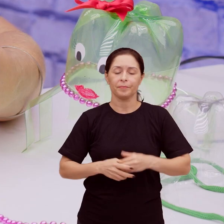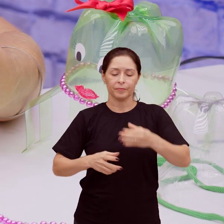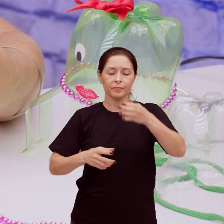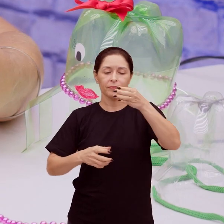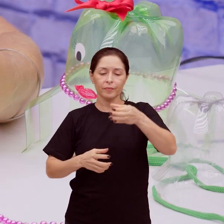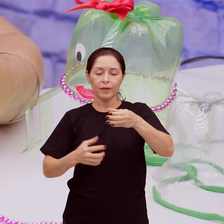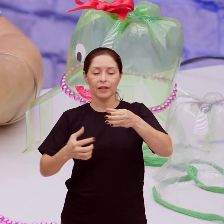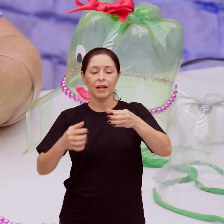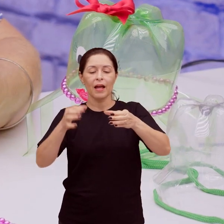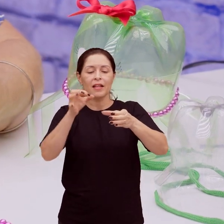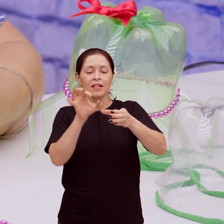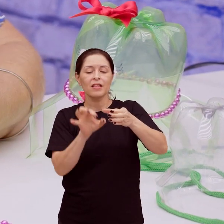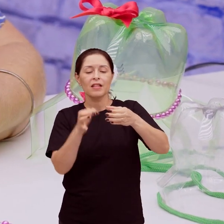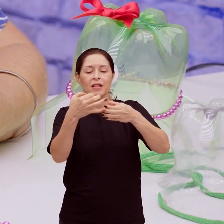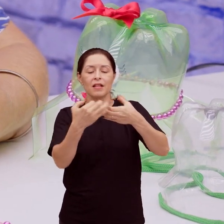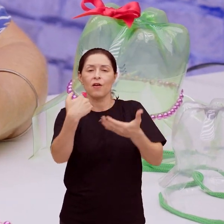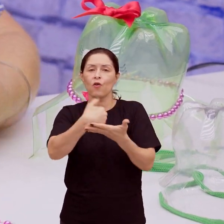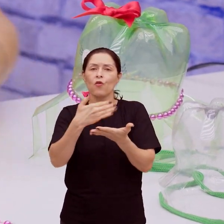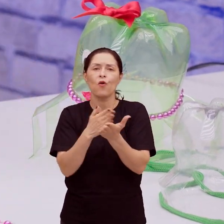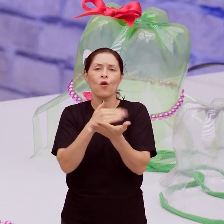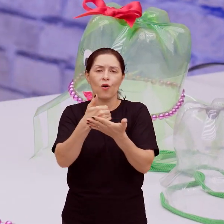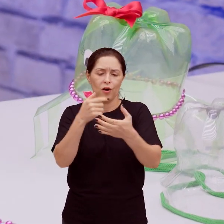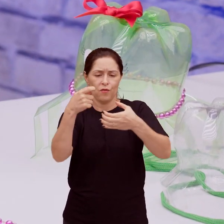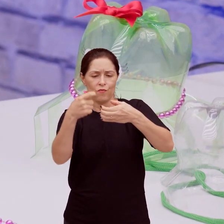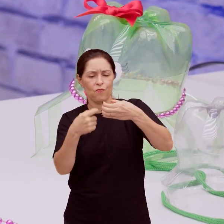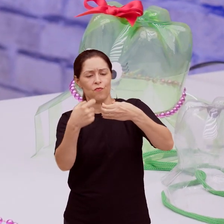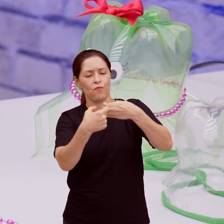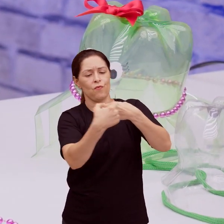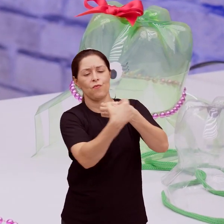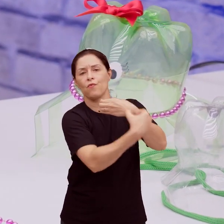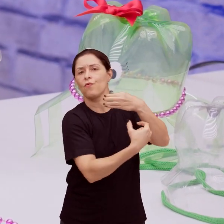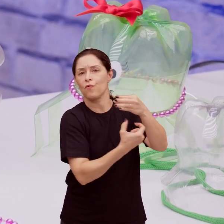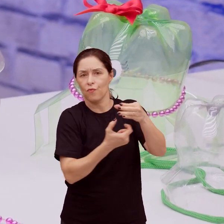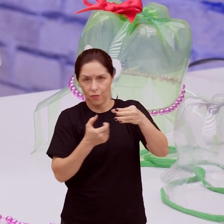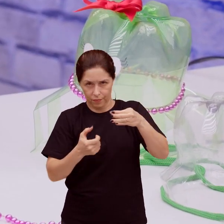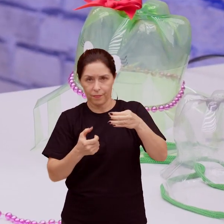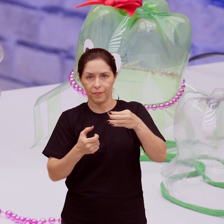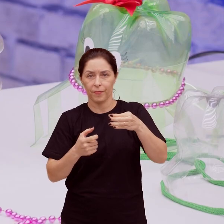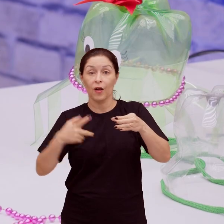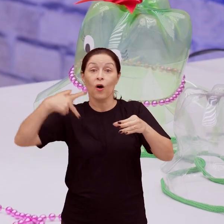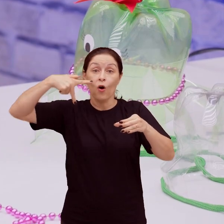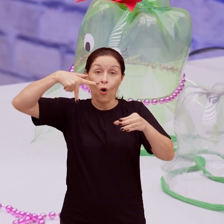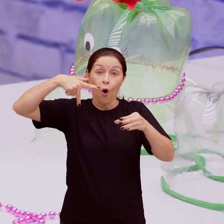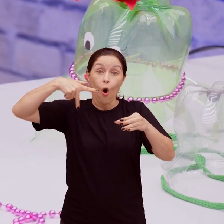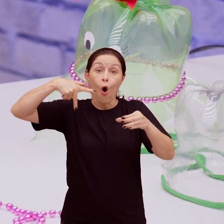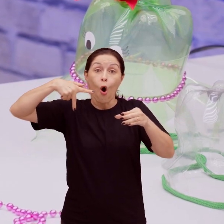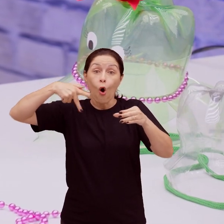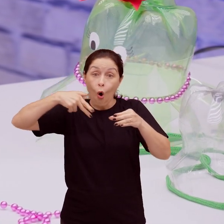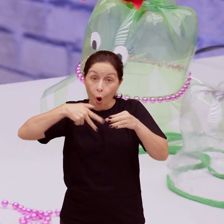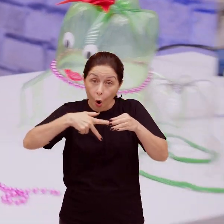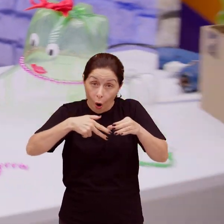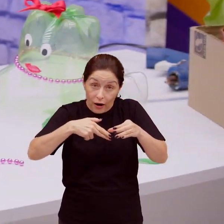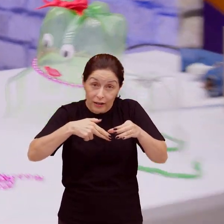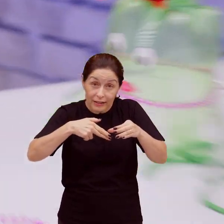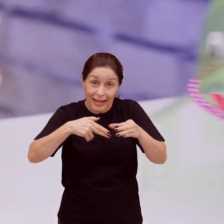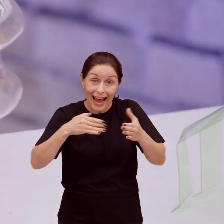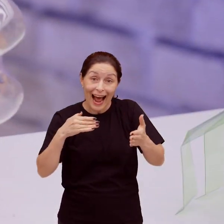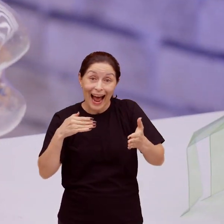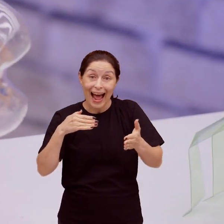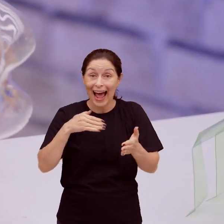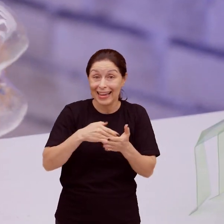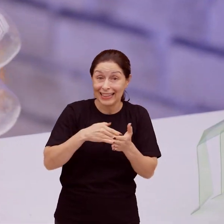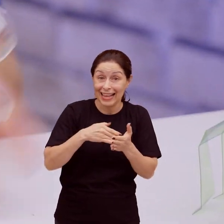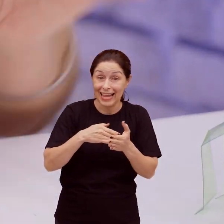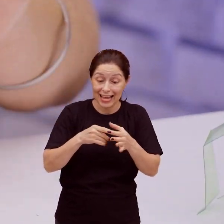de gominhos. Ela tem umas divisórias. A gente vai cortar aqui. Então, ó, não até o final,